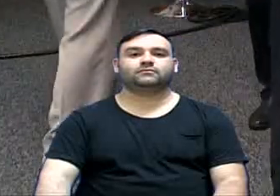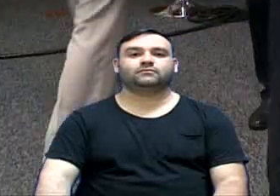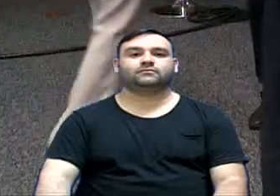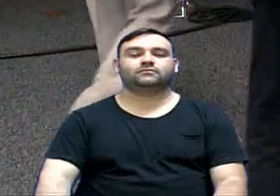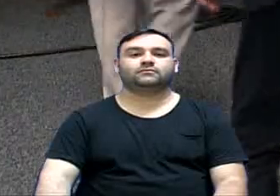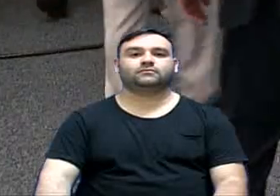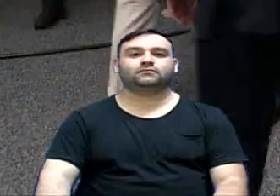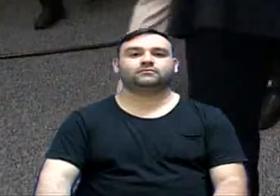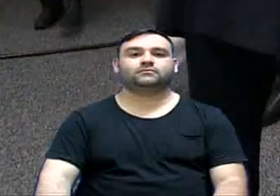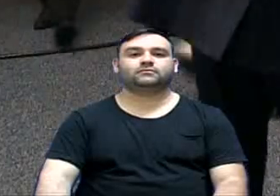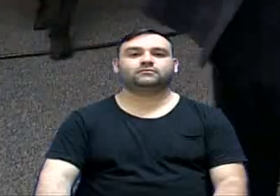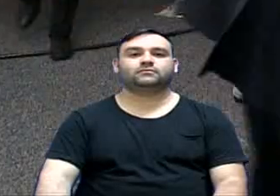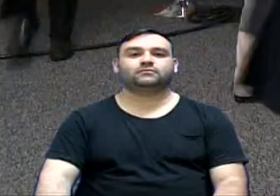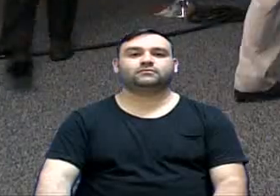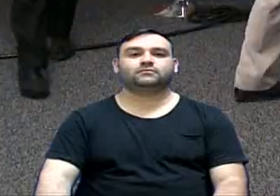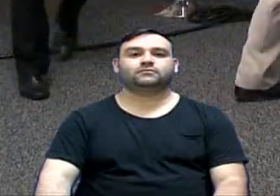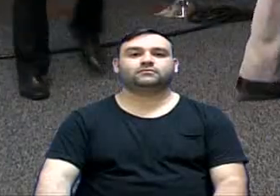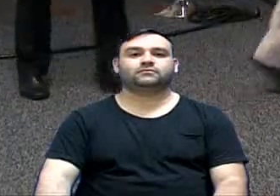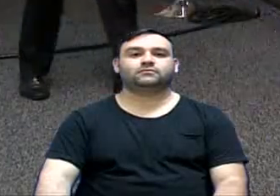Obrigado, vereadores.